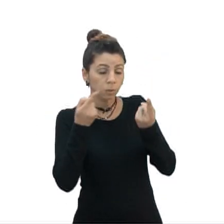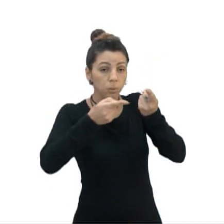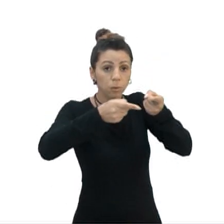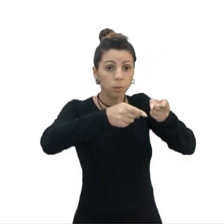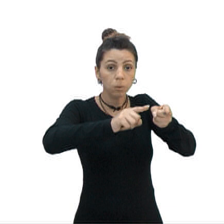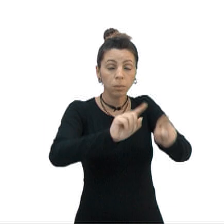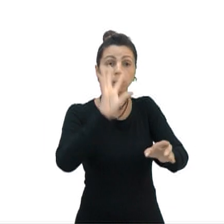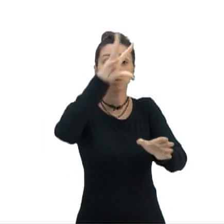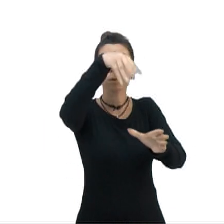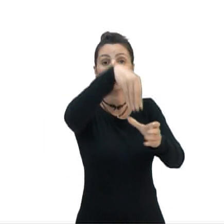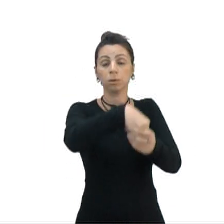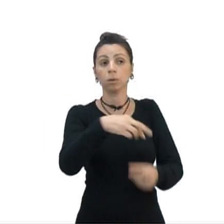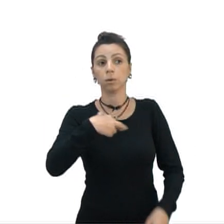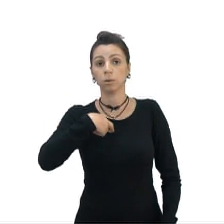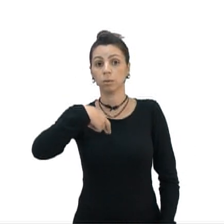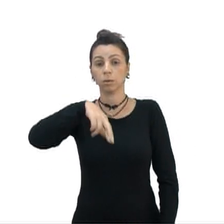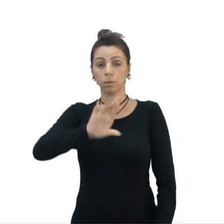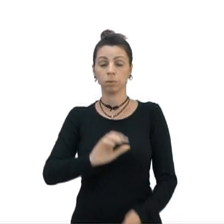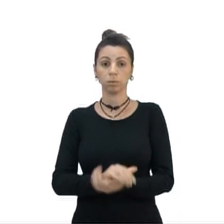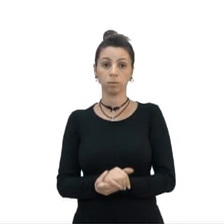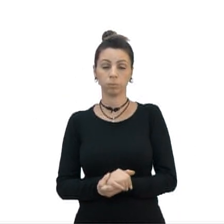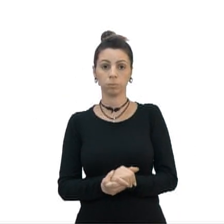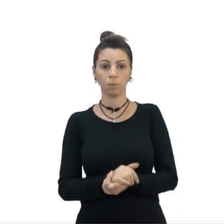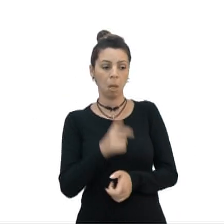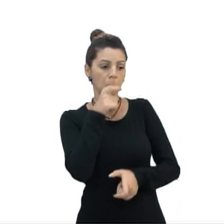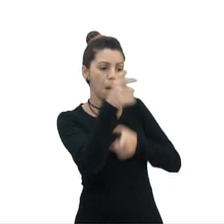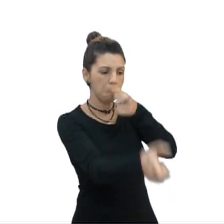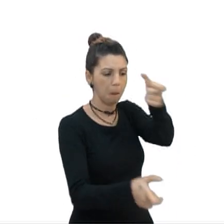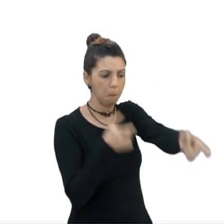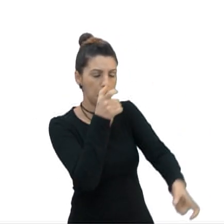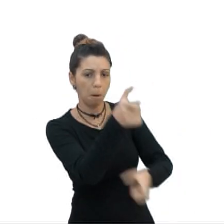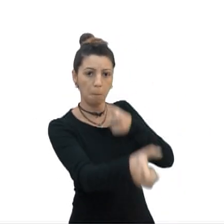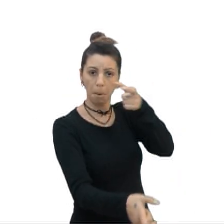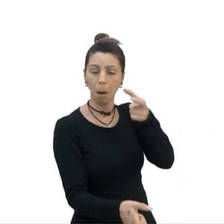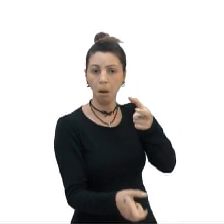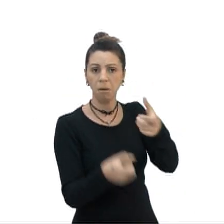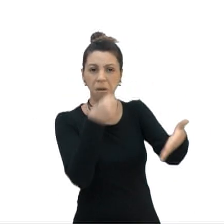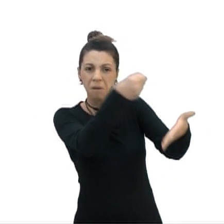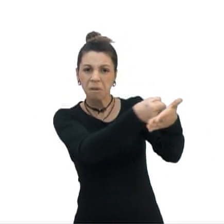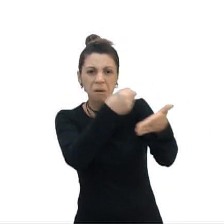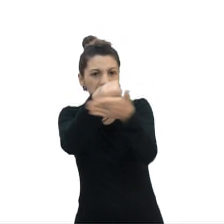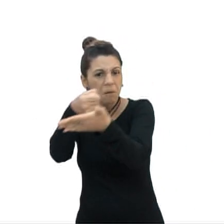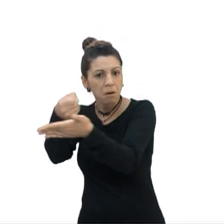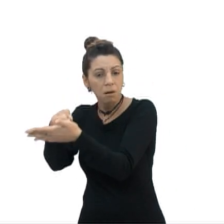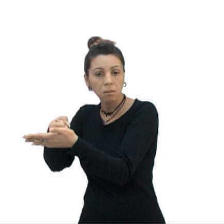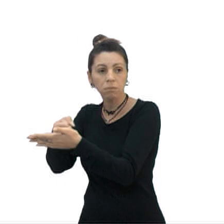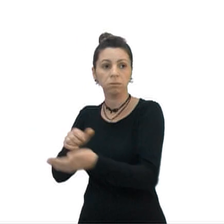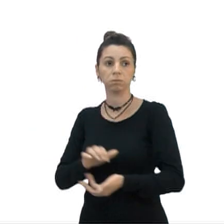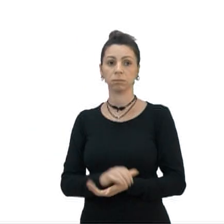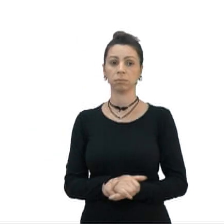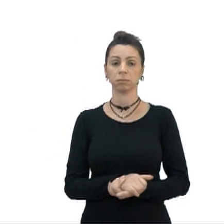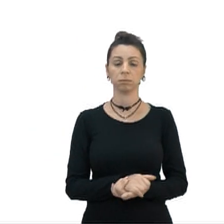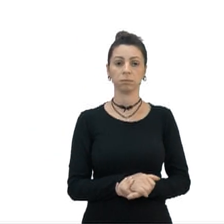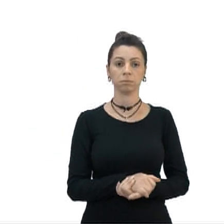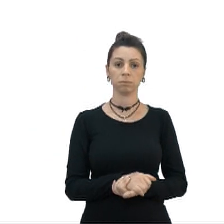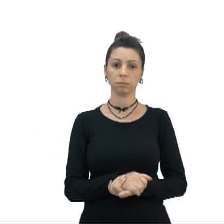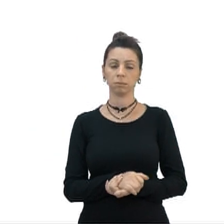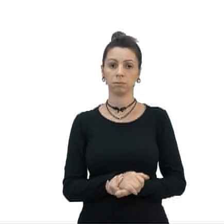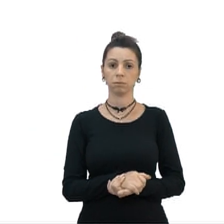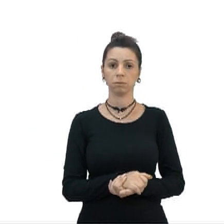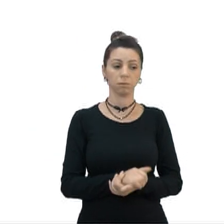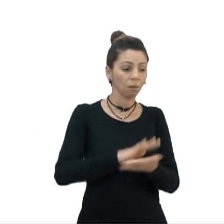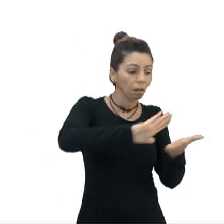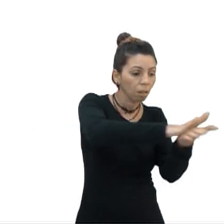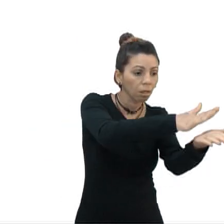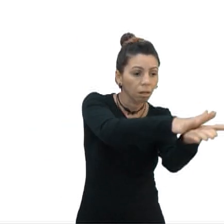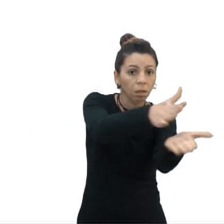dentro da religião são agressões verbais e físicas, né, de pessoas com as outras, tá? E depredação